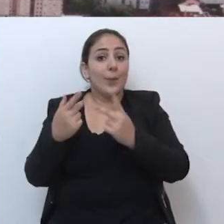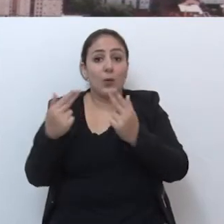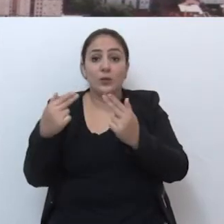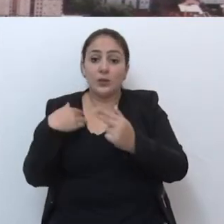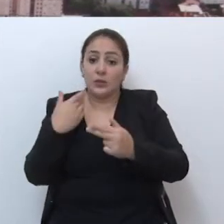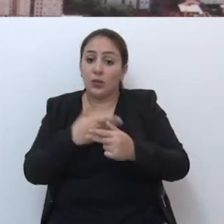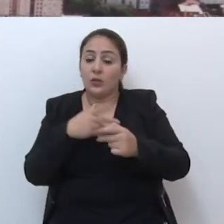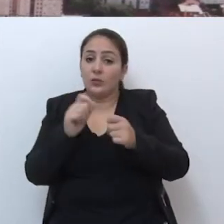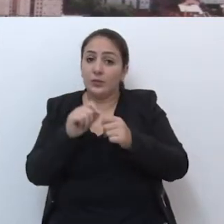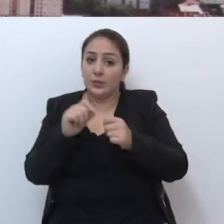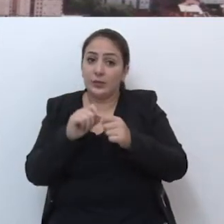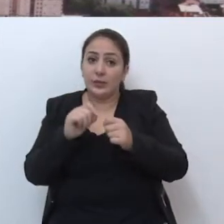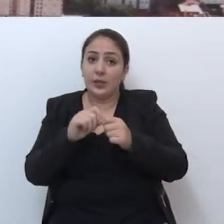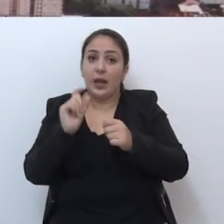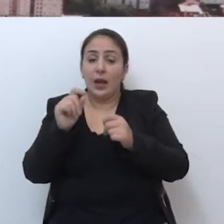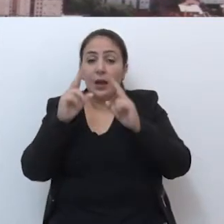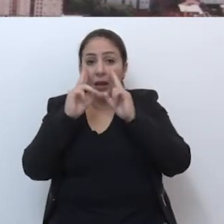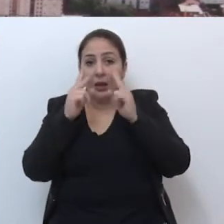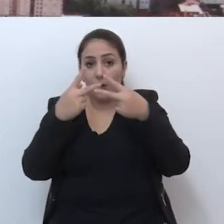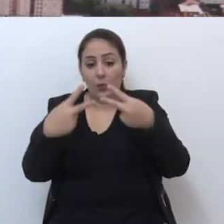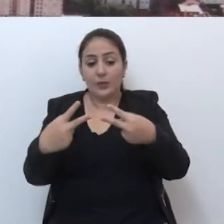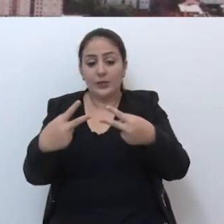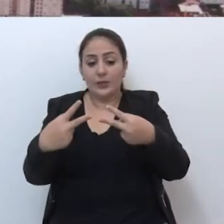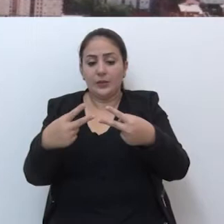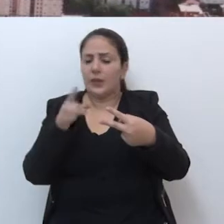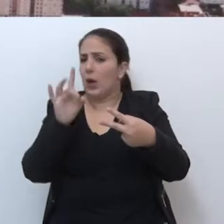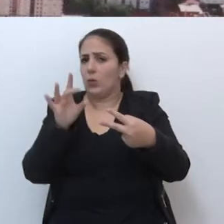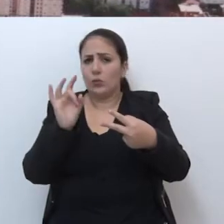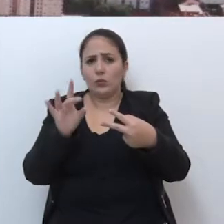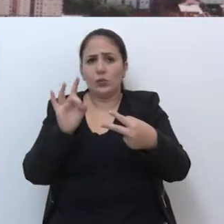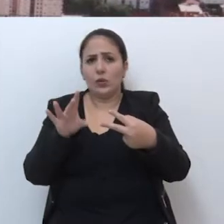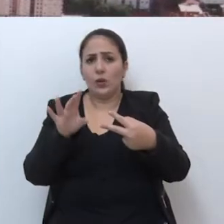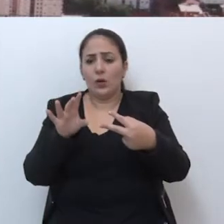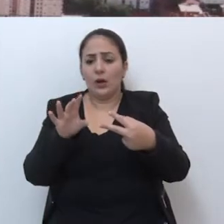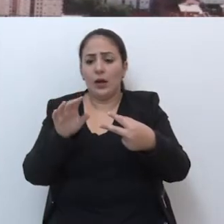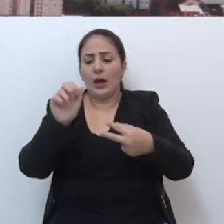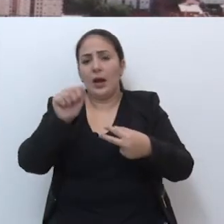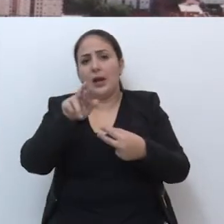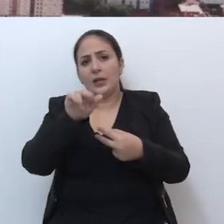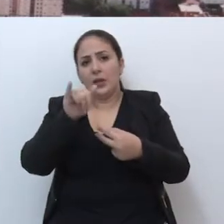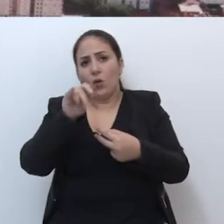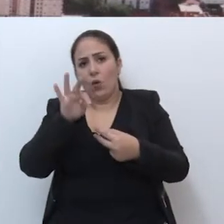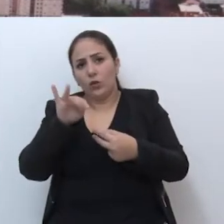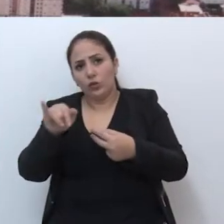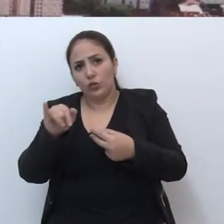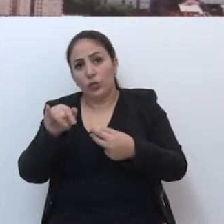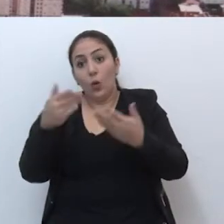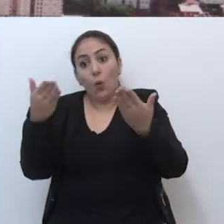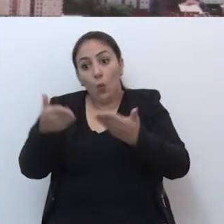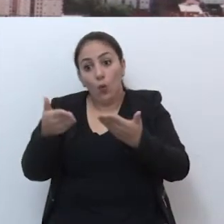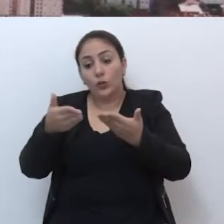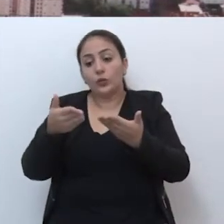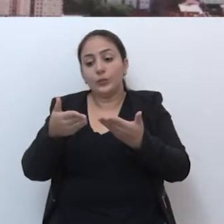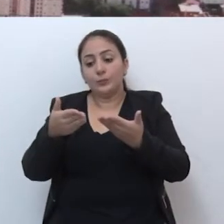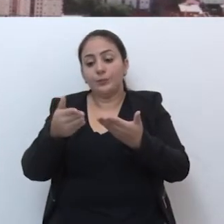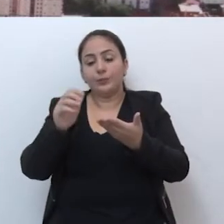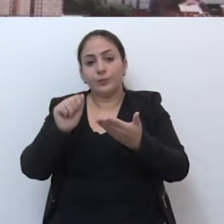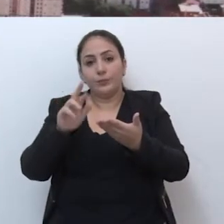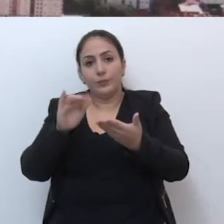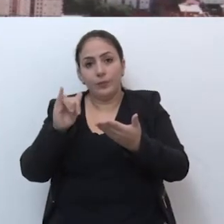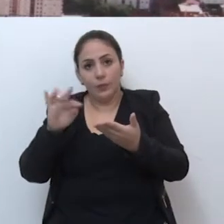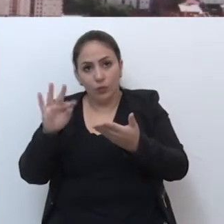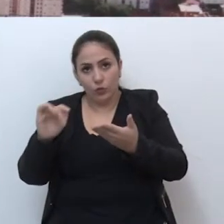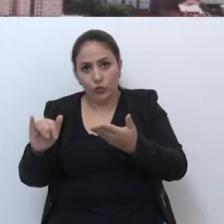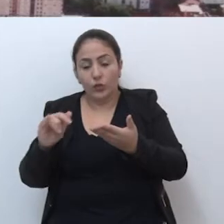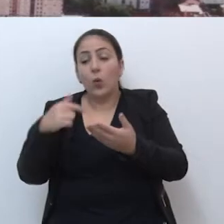que a gente tem que fazer é reconhecer, né, não só a Ariotti, mas hoje é a Ariotti, mas